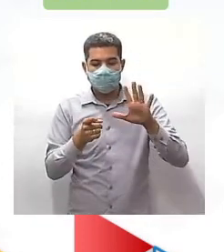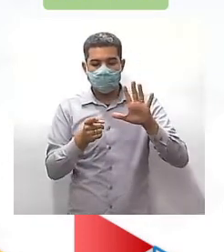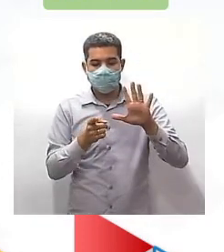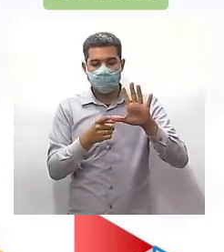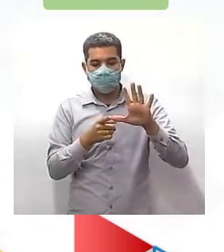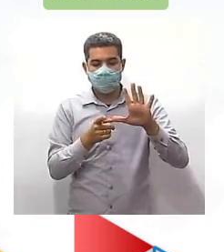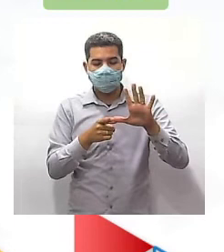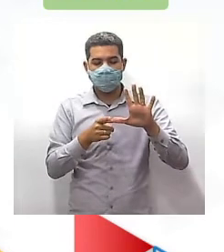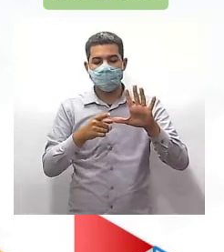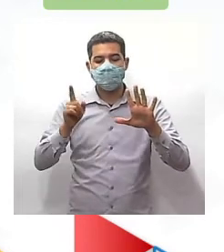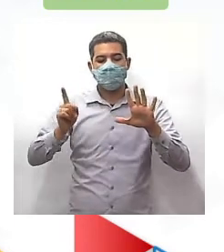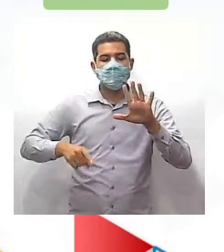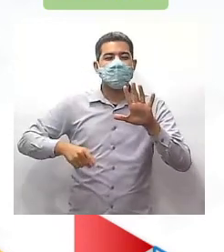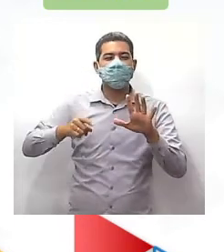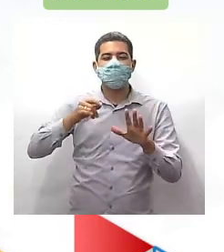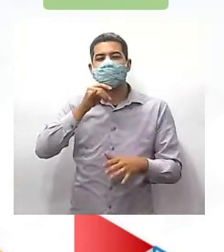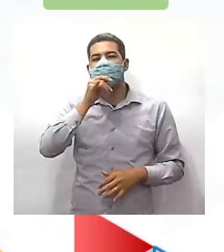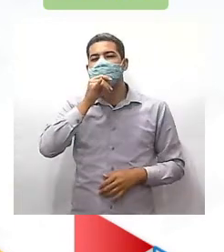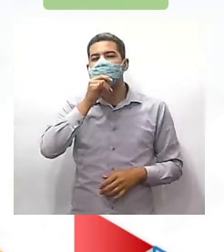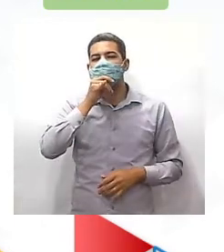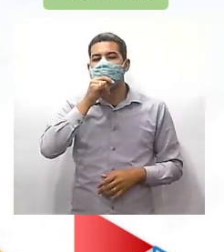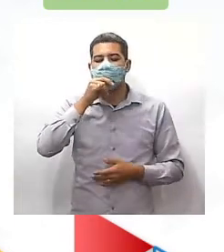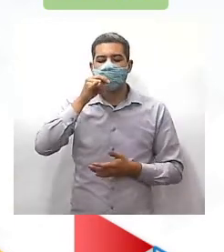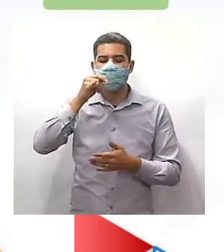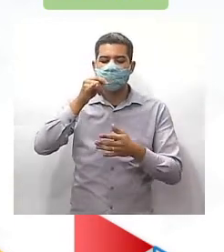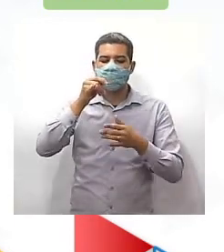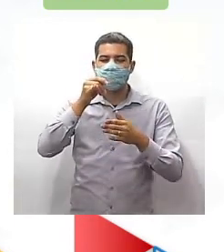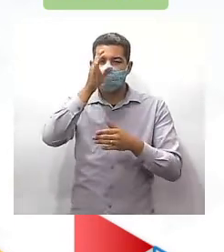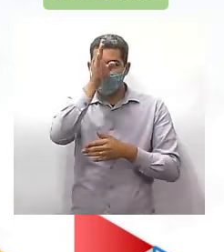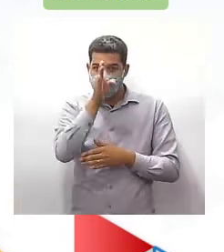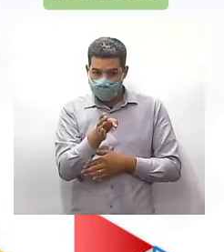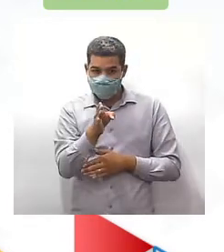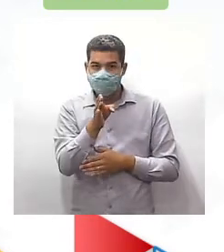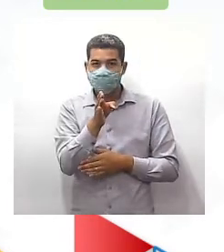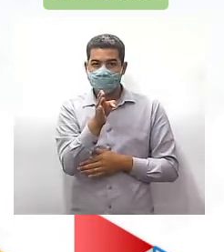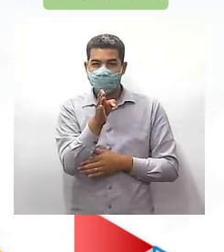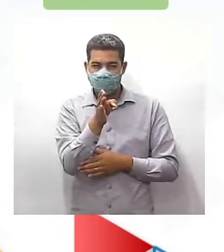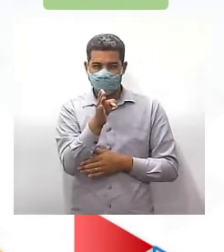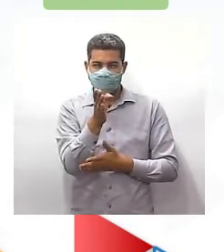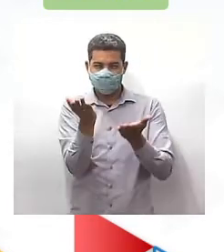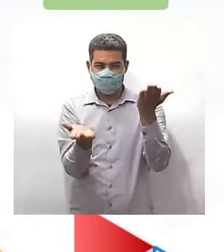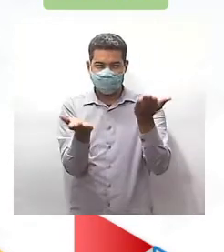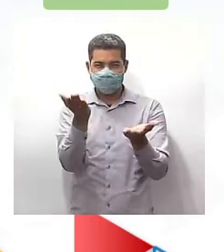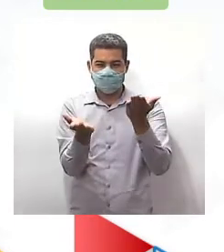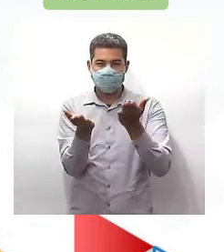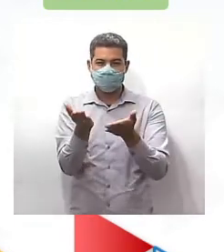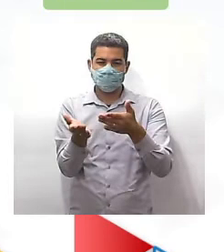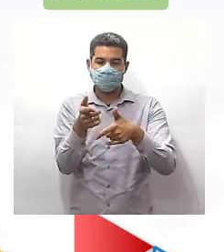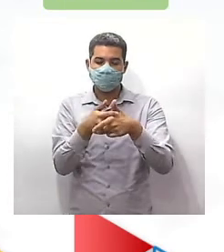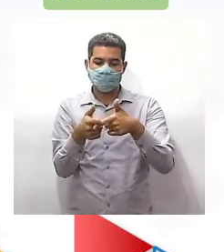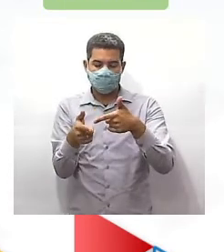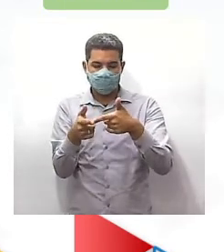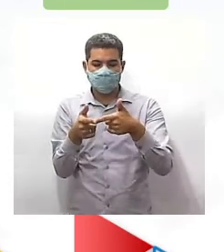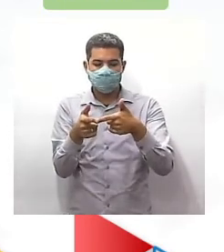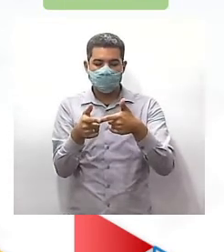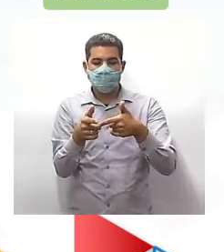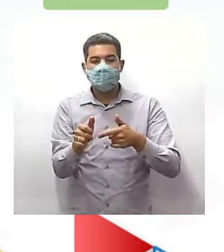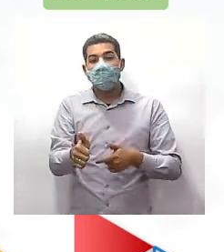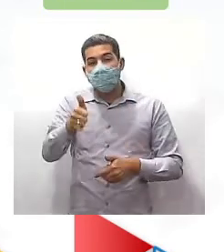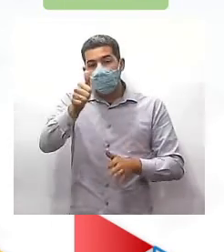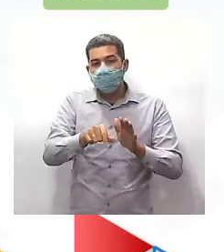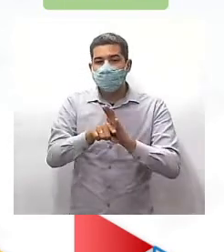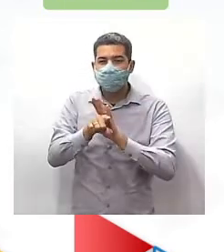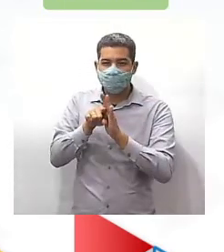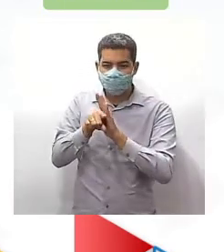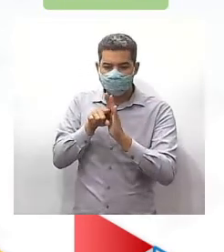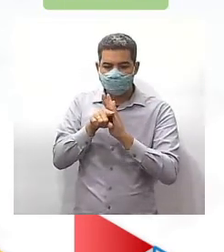é dividir os meus dados ao meio, tá bom? Só que para melhor analisar,